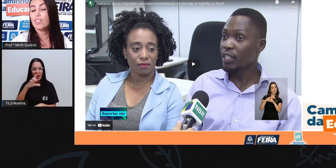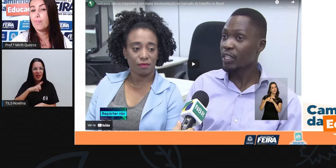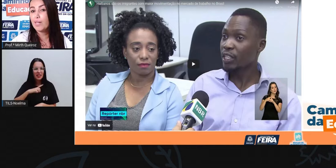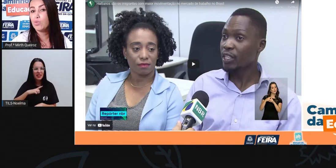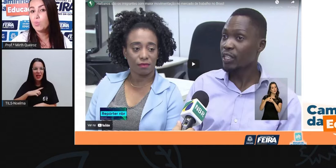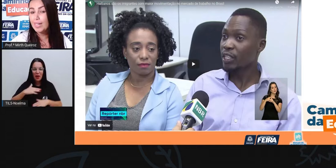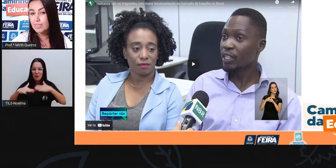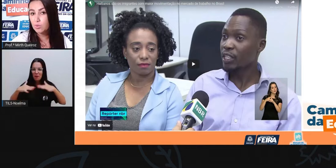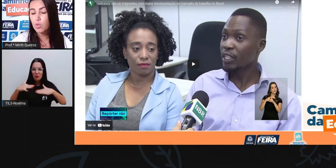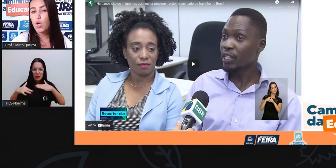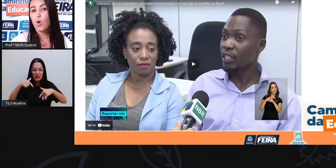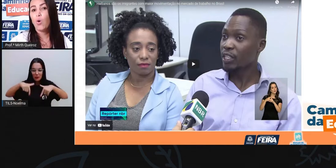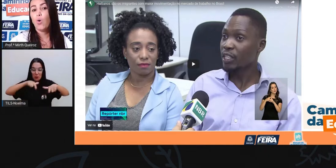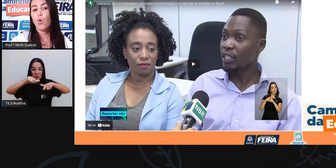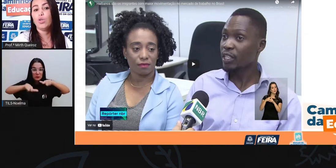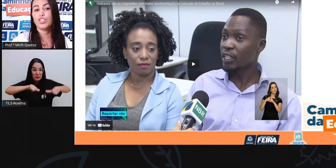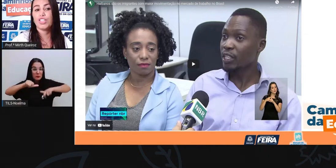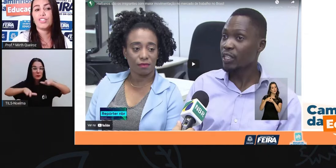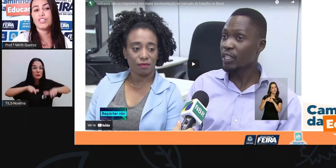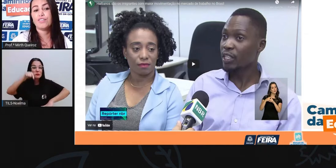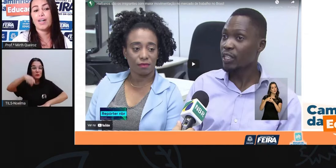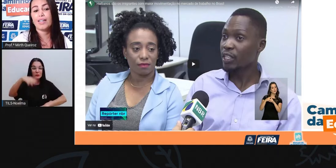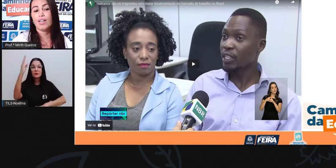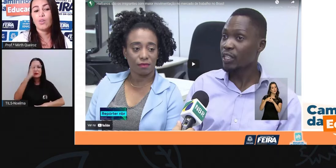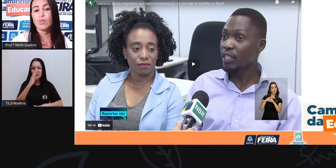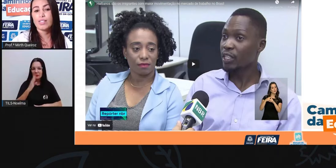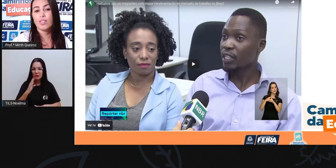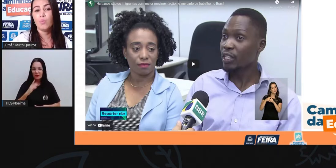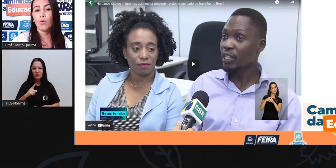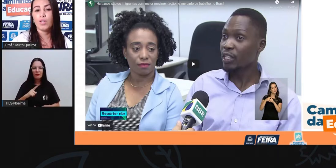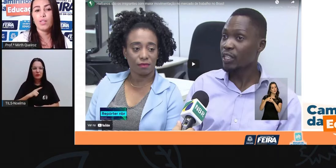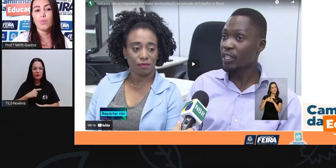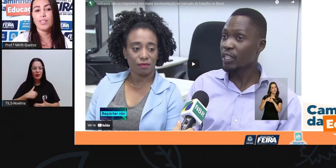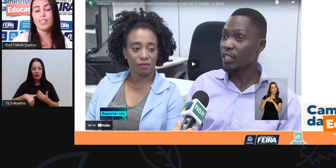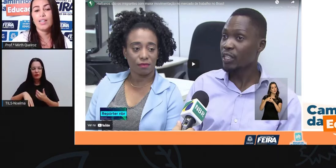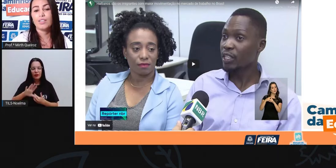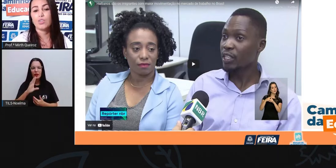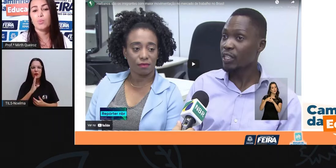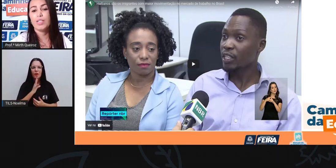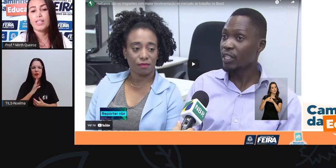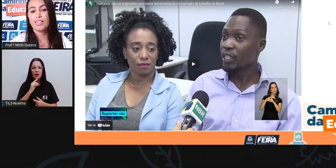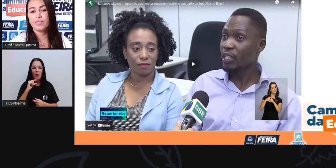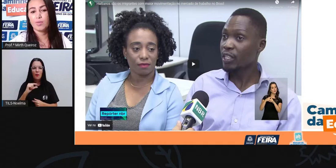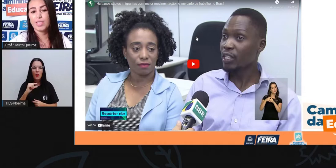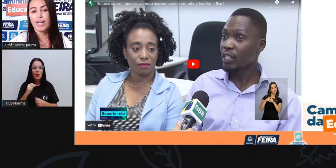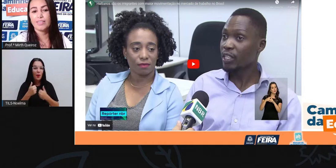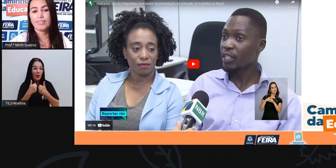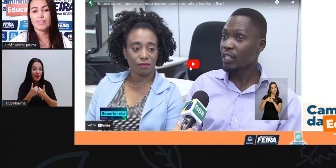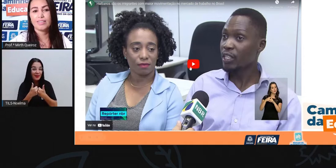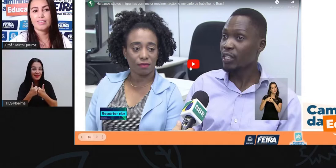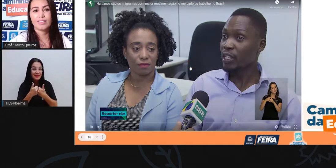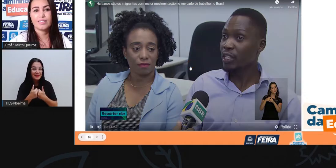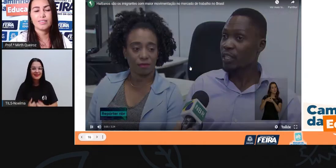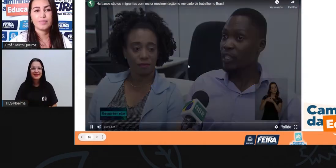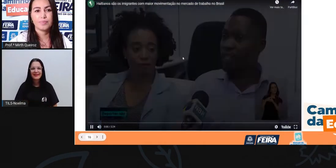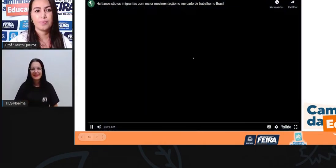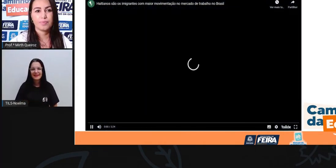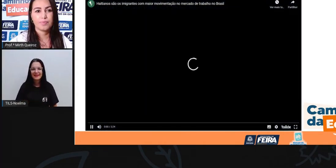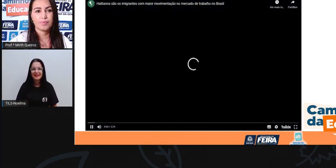mercado de trabalho no Brasil hoje, e a gente vai conhecer um pouquinho aí sobre eles. Vamos lá?